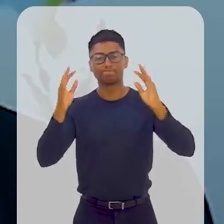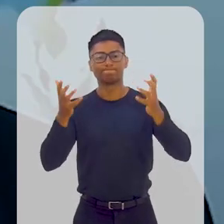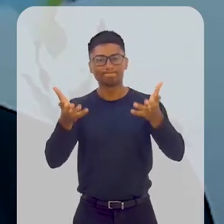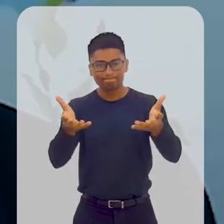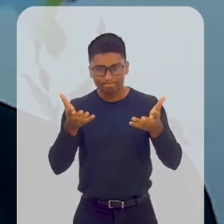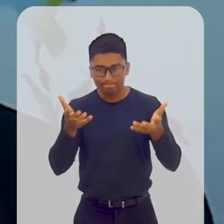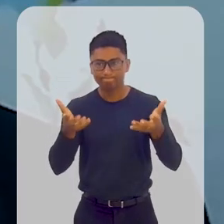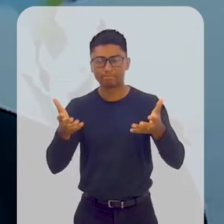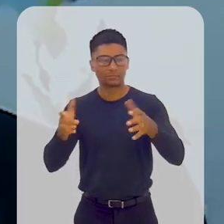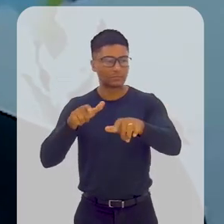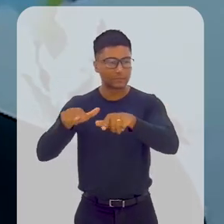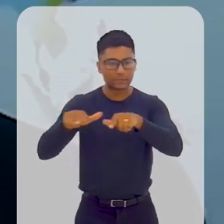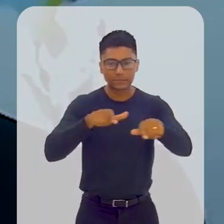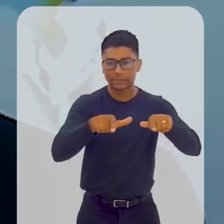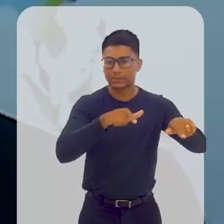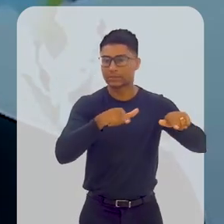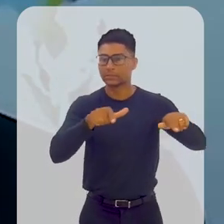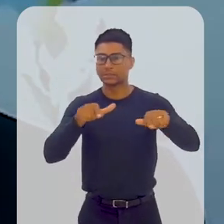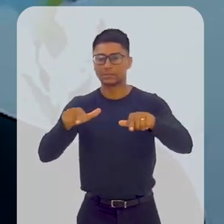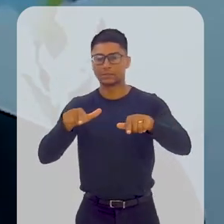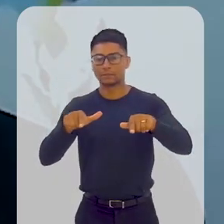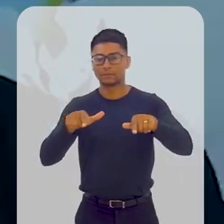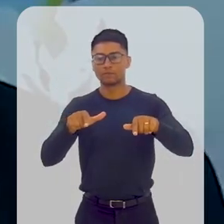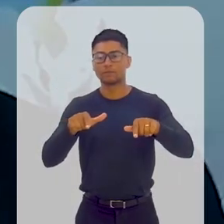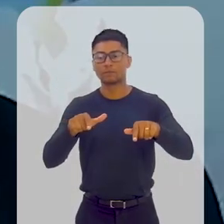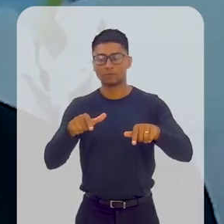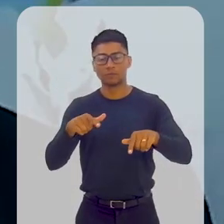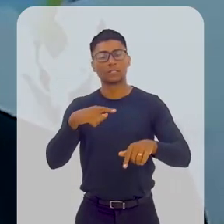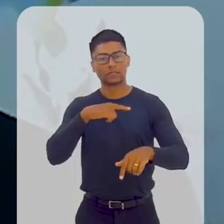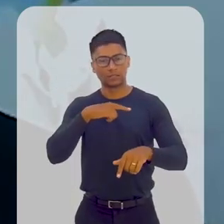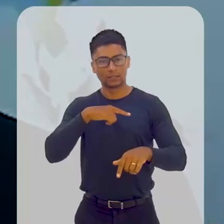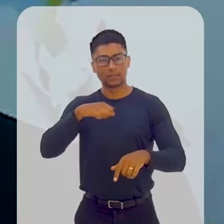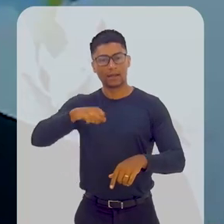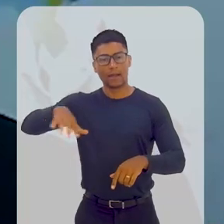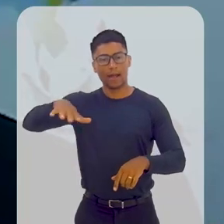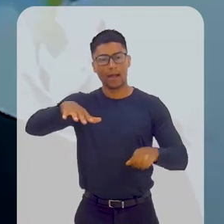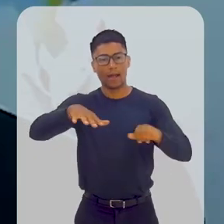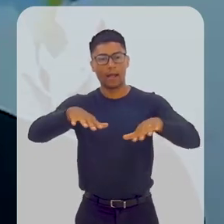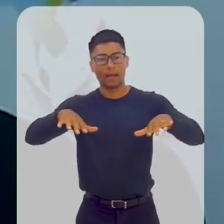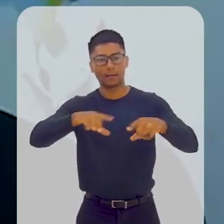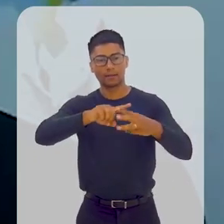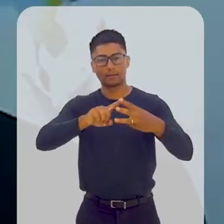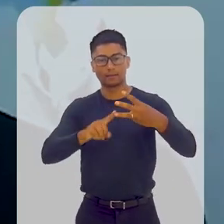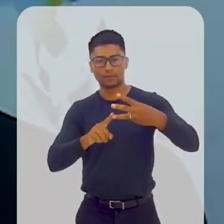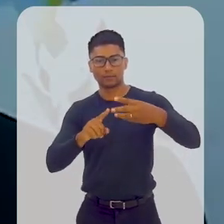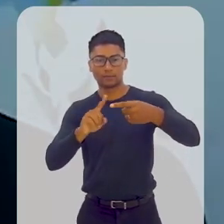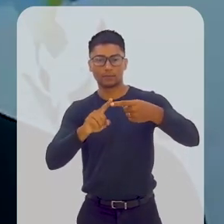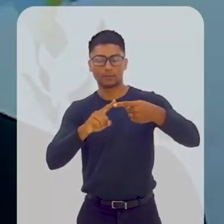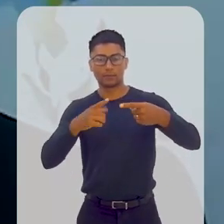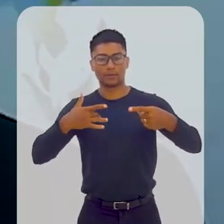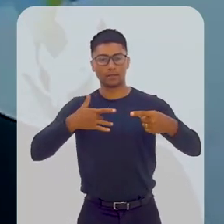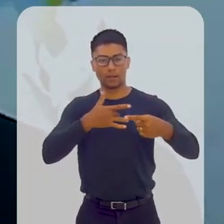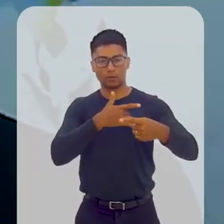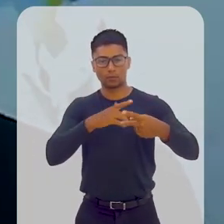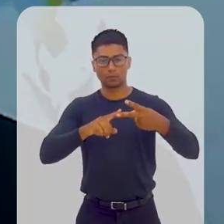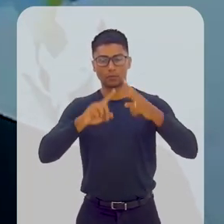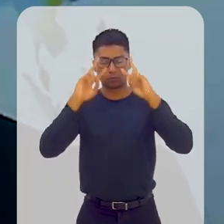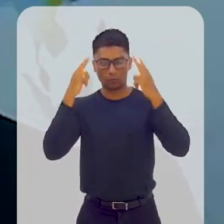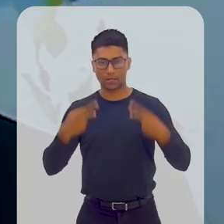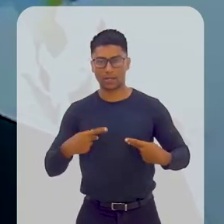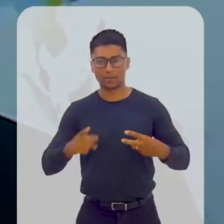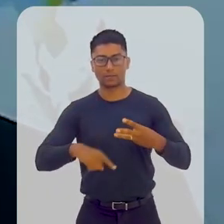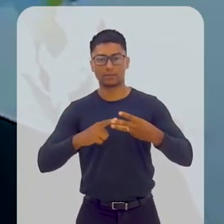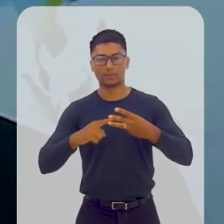o nosso instituto ele trabalha com as três grandes áreas de conhecimento, né? Com as ciências da saúde, com a humanidade